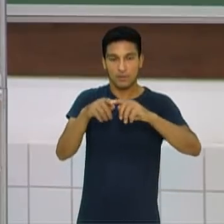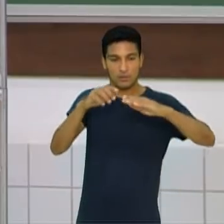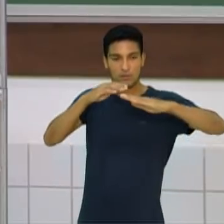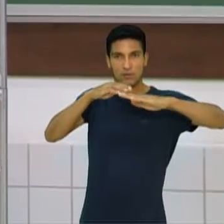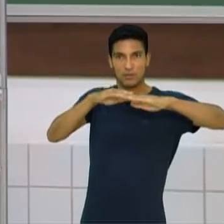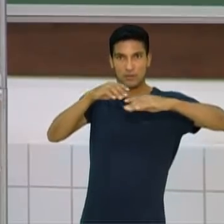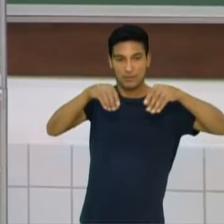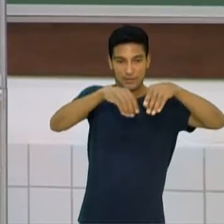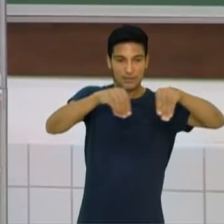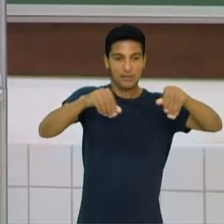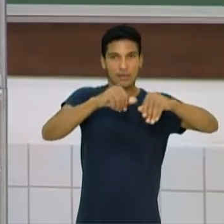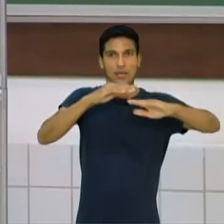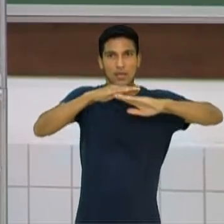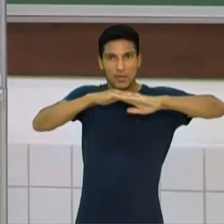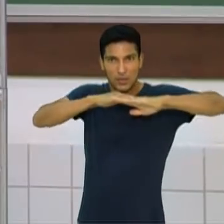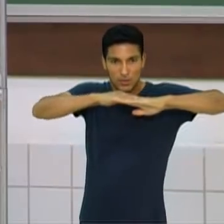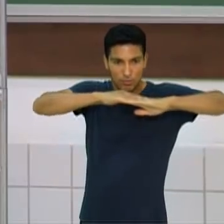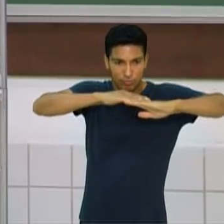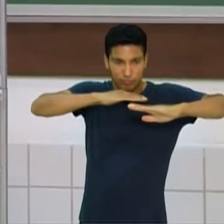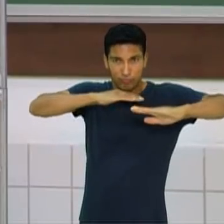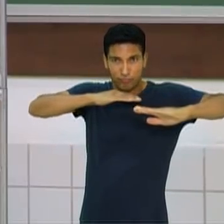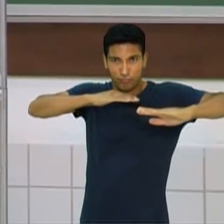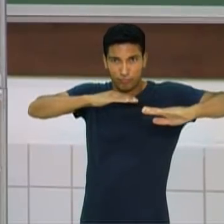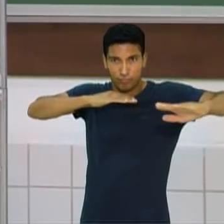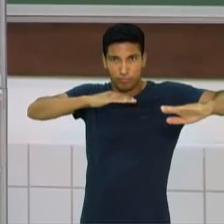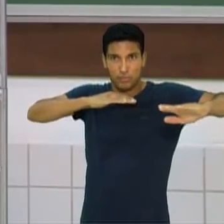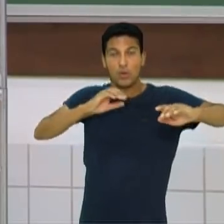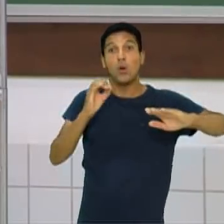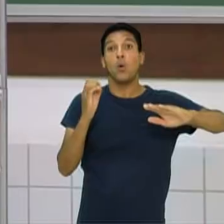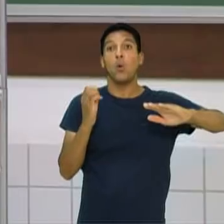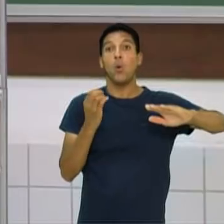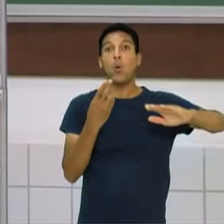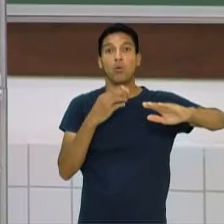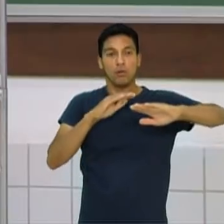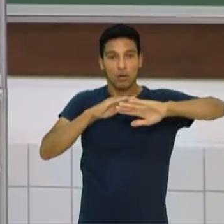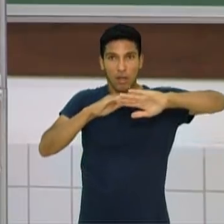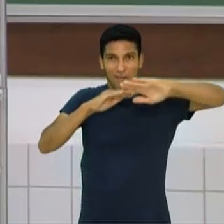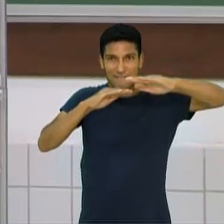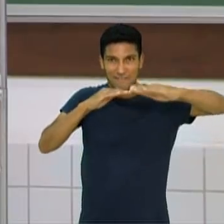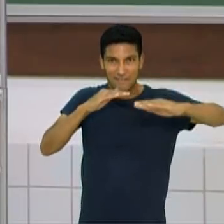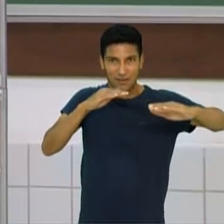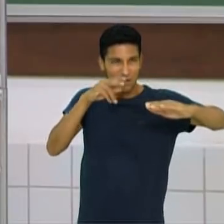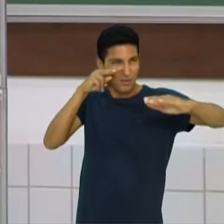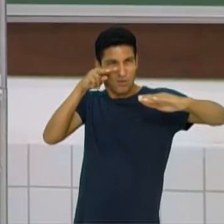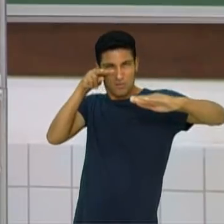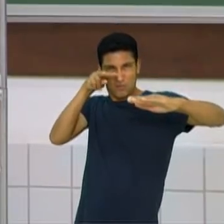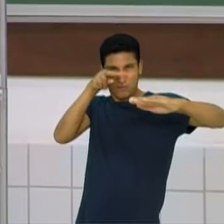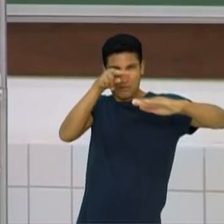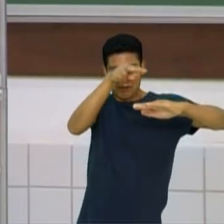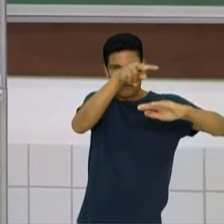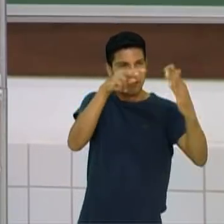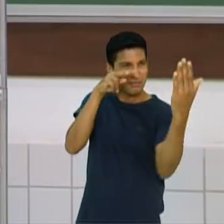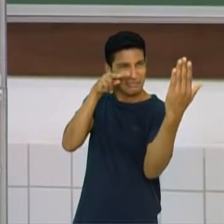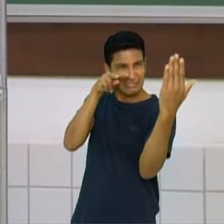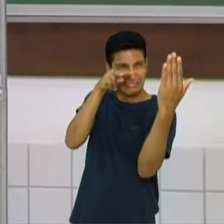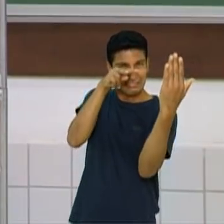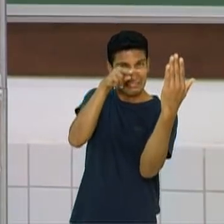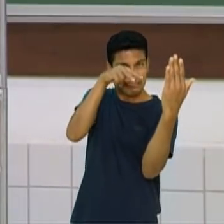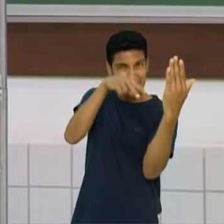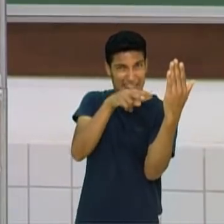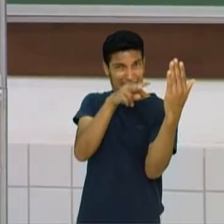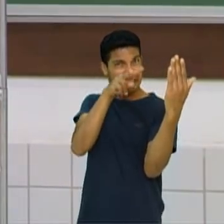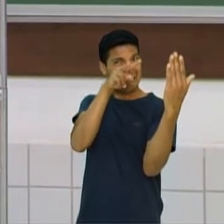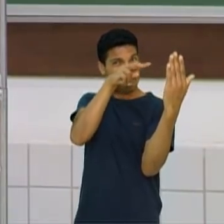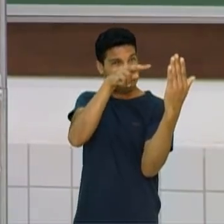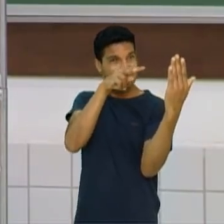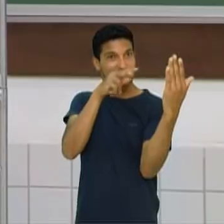plano ou acidentado também faz a diferença na visualização do alvo pelo arqueiro, certo?